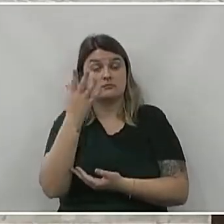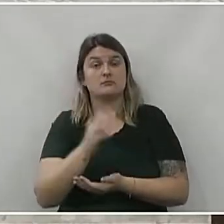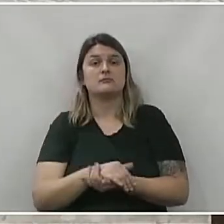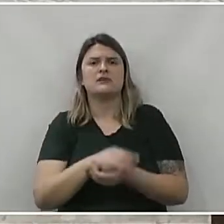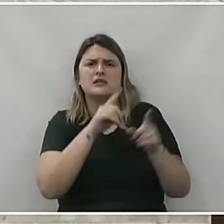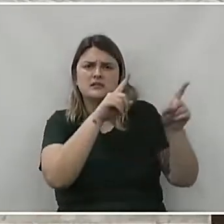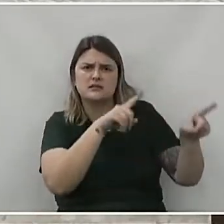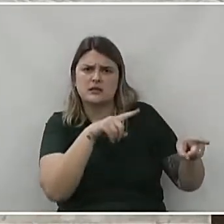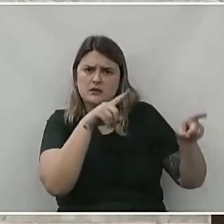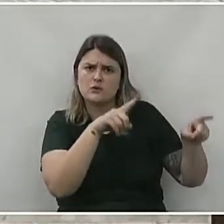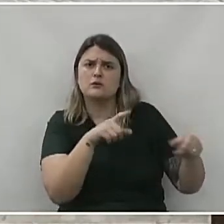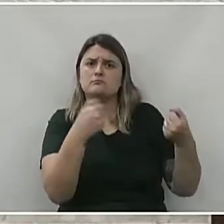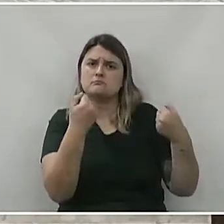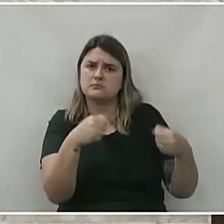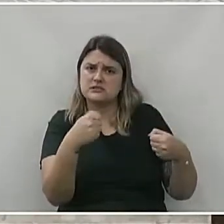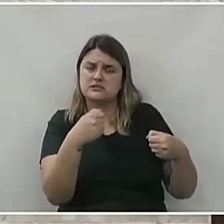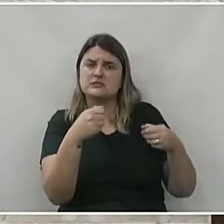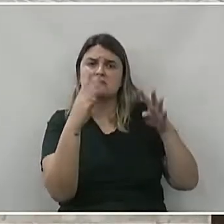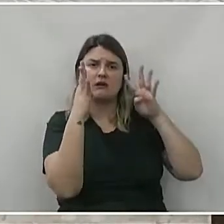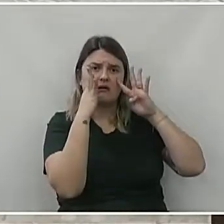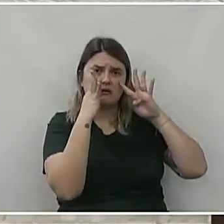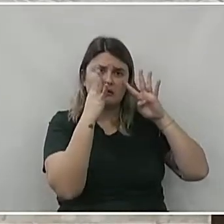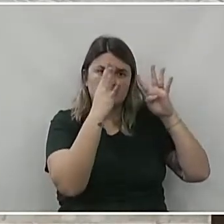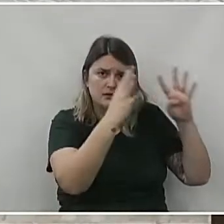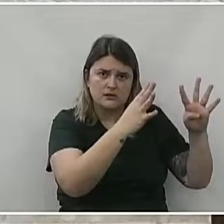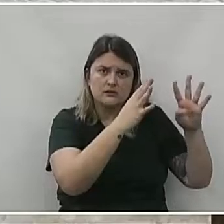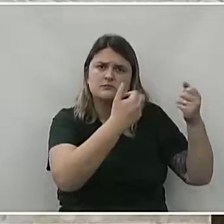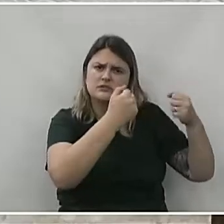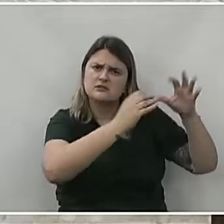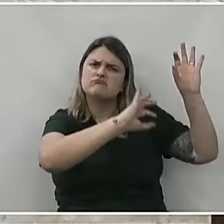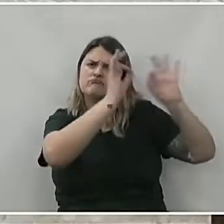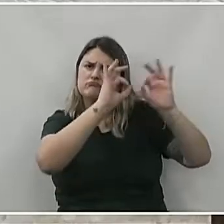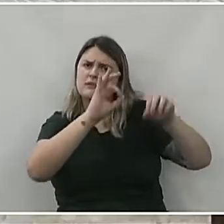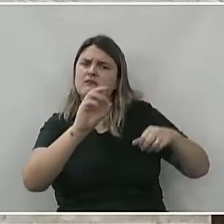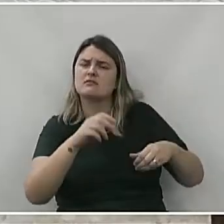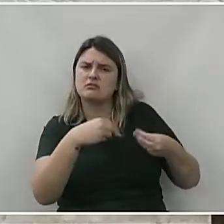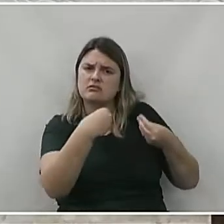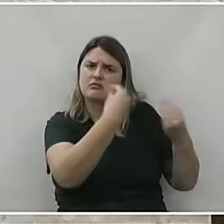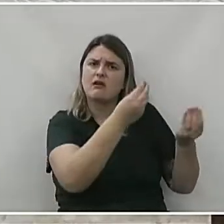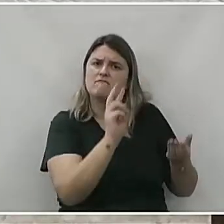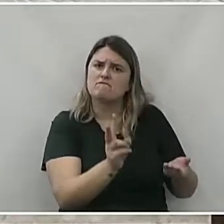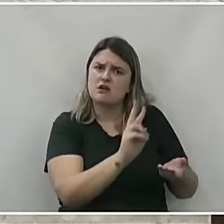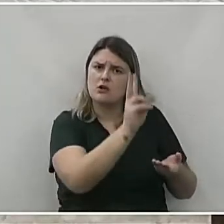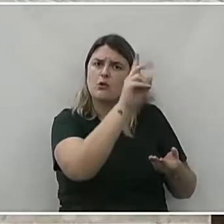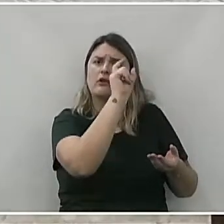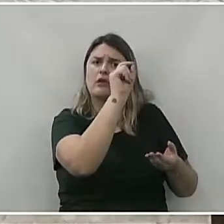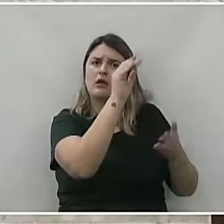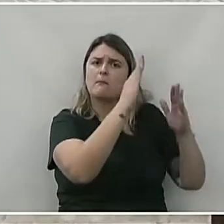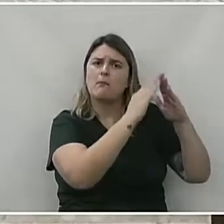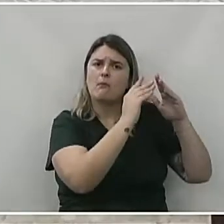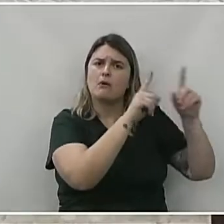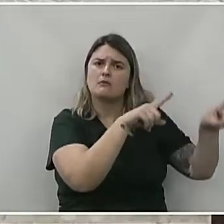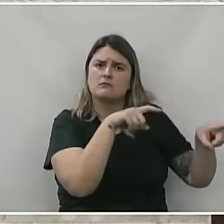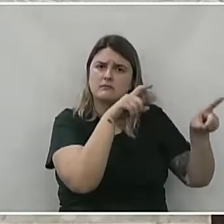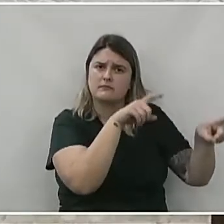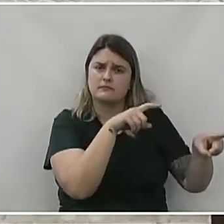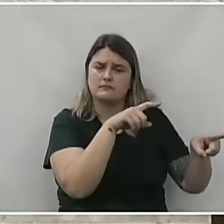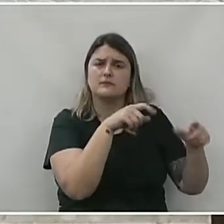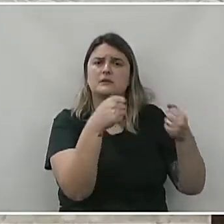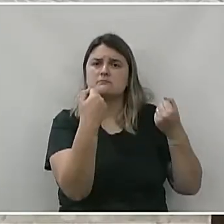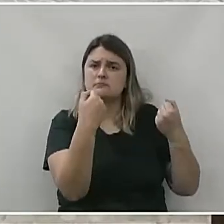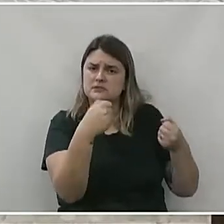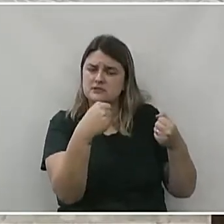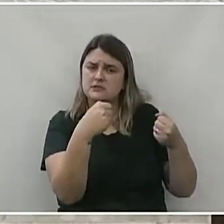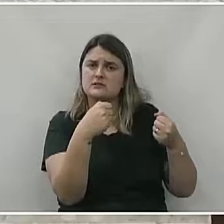o interior precisa ter muita atenção. Nós temos que valorizar aí as pessoas do interior e